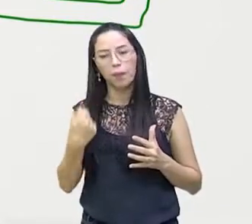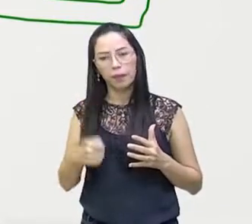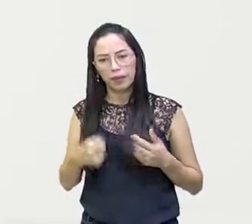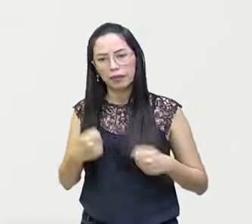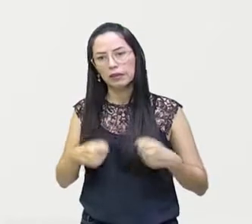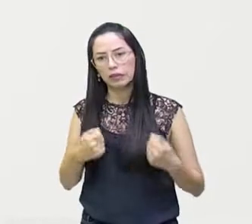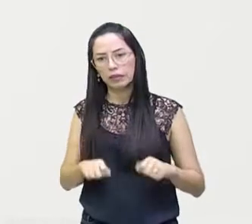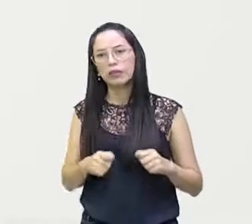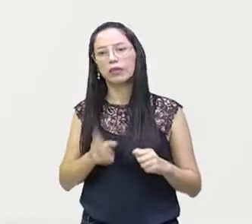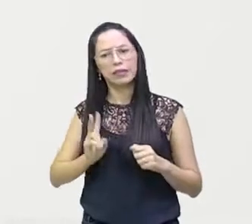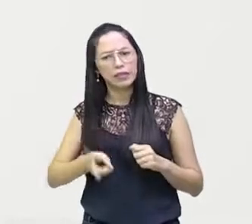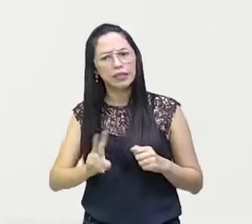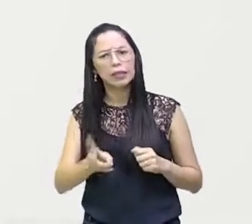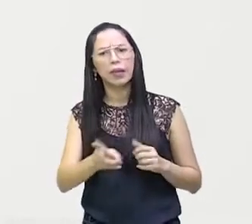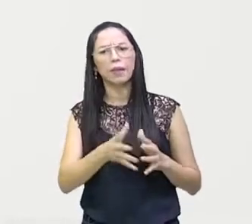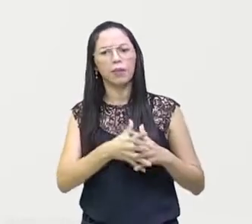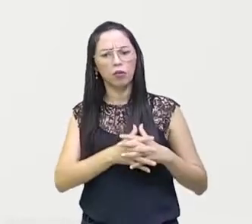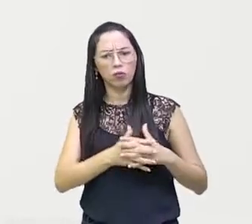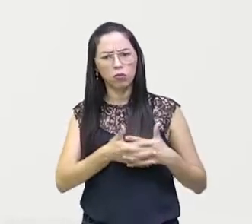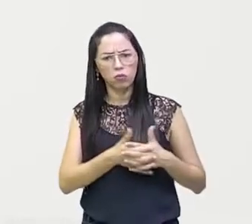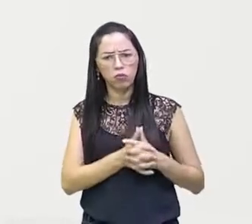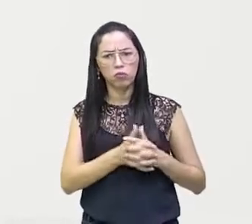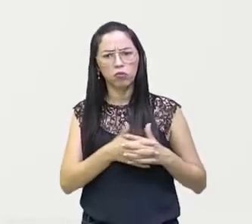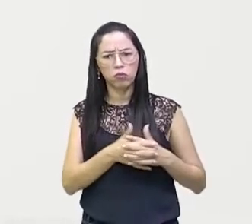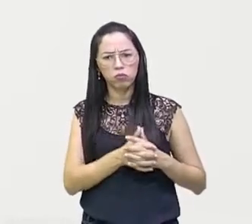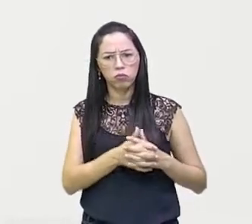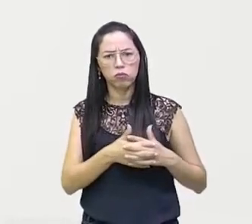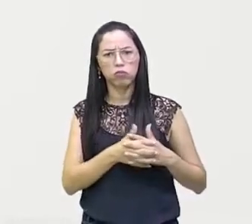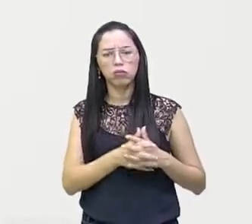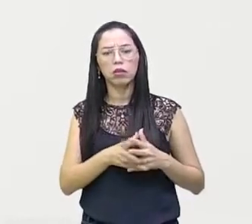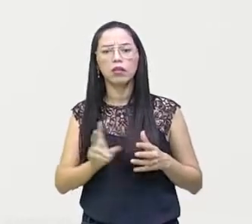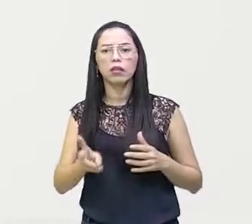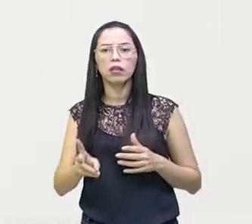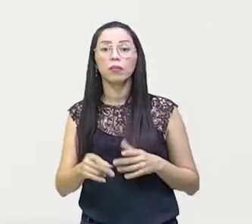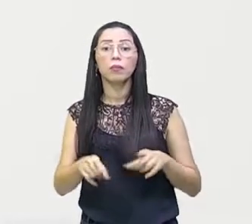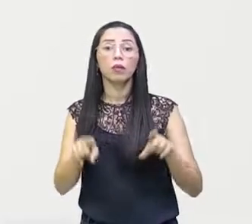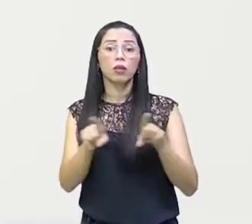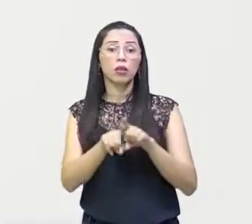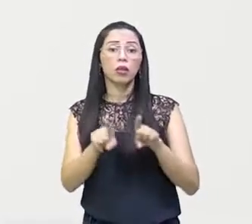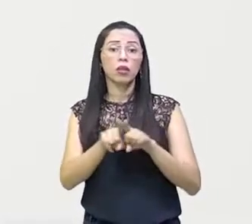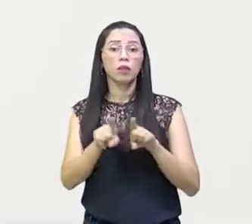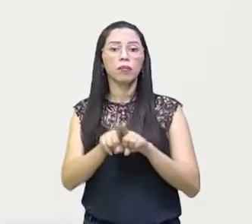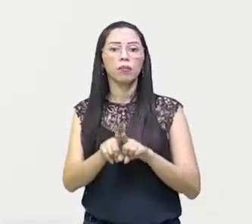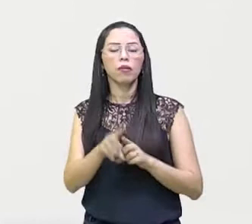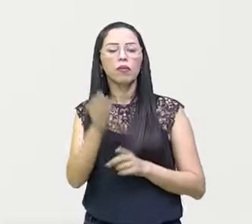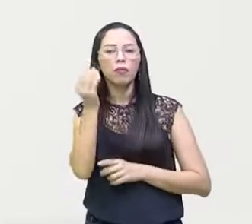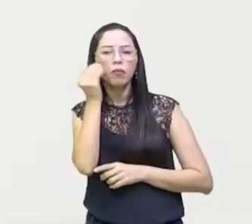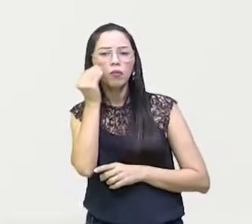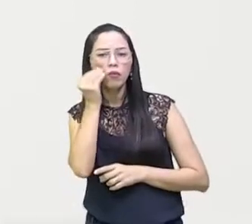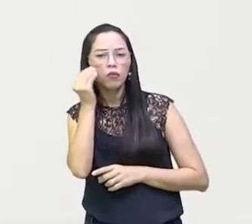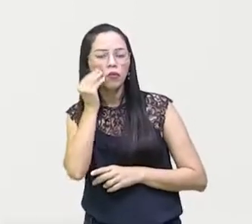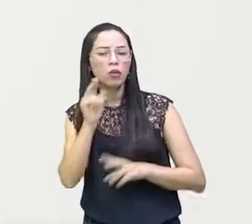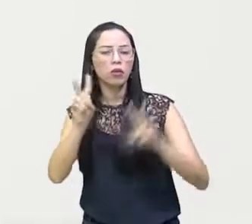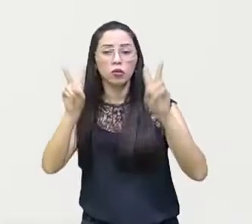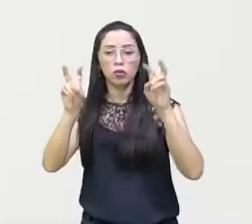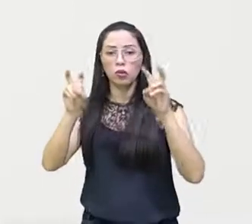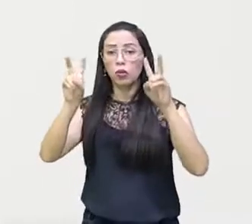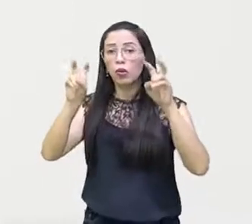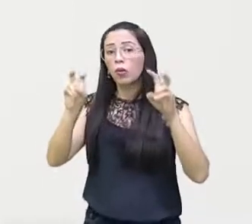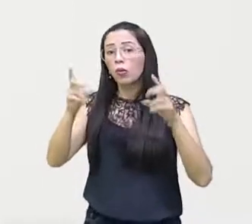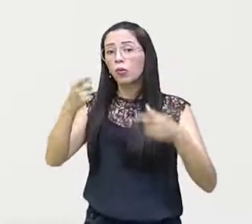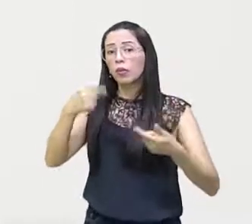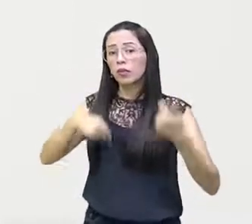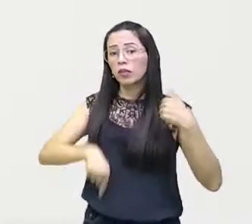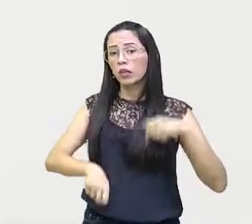Existem algumas circulações que nós vamos ver, que é a circulação sistêmica ou grande circulação. Na